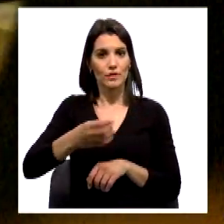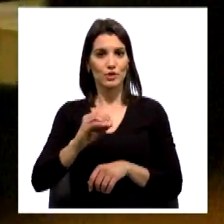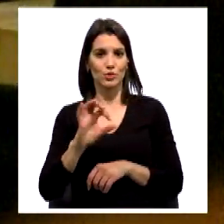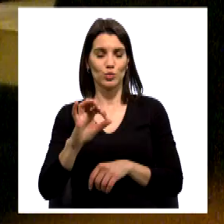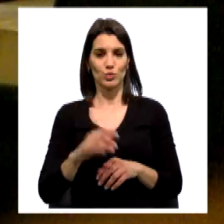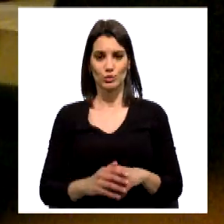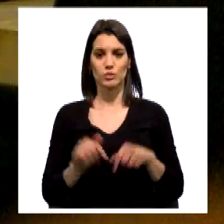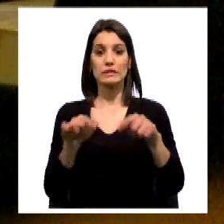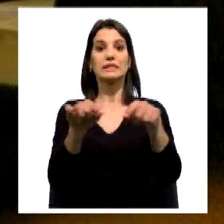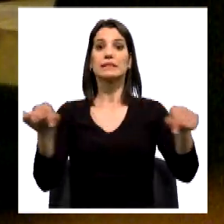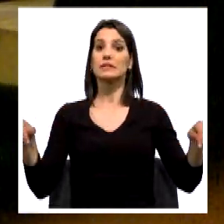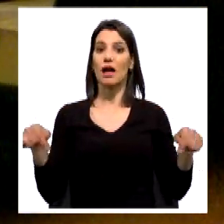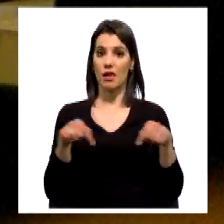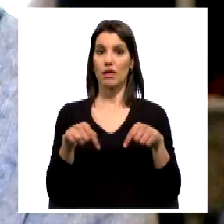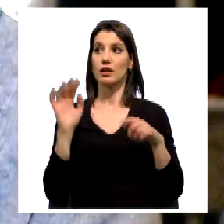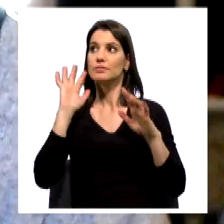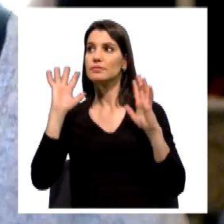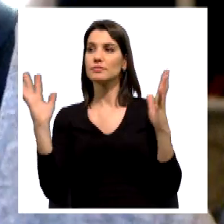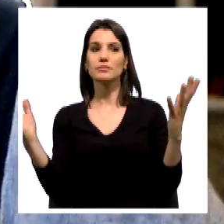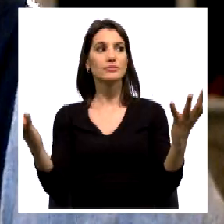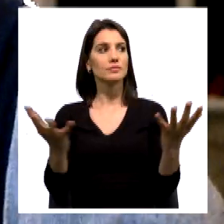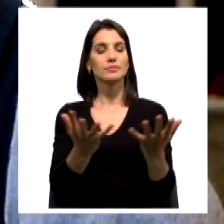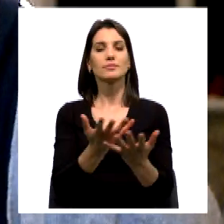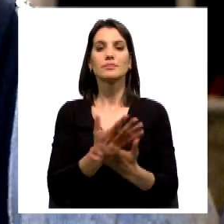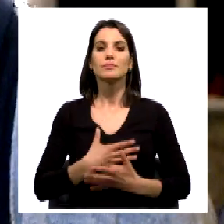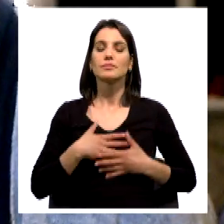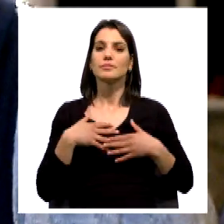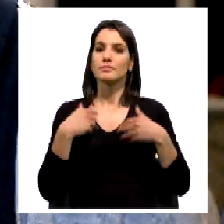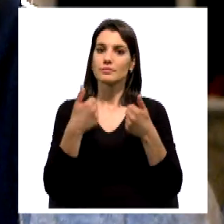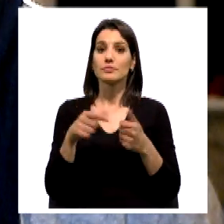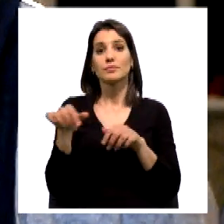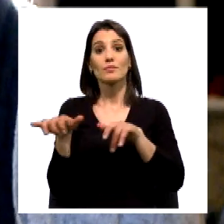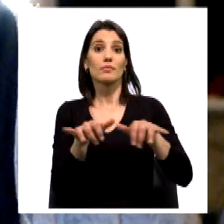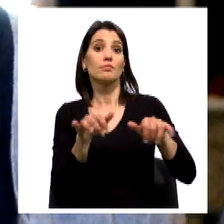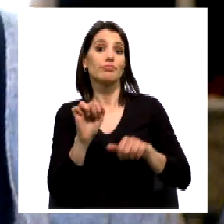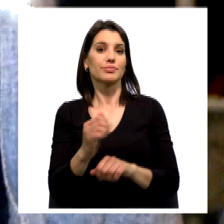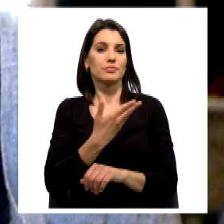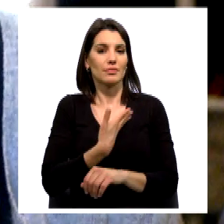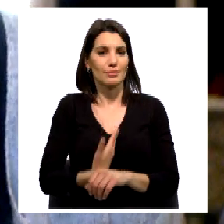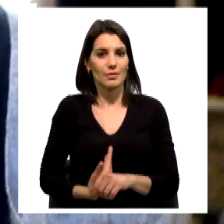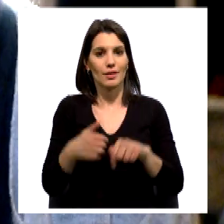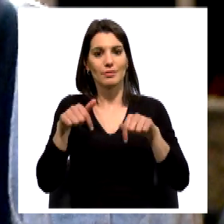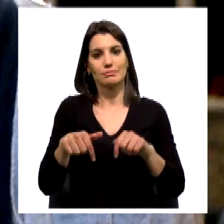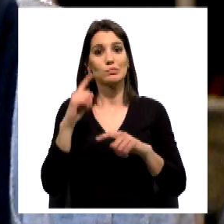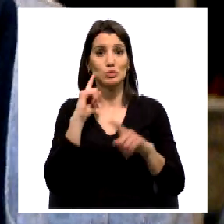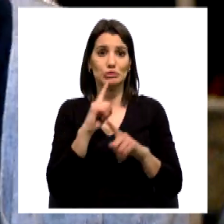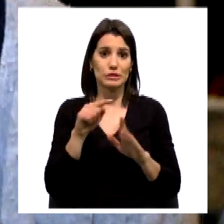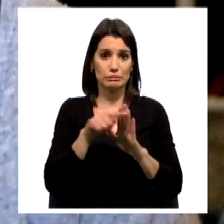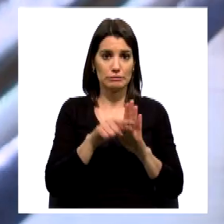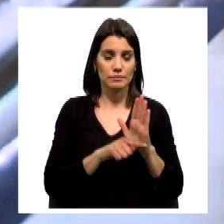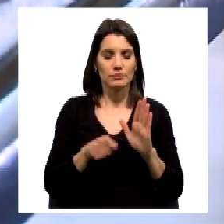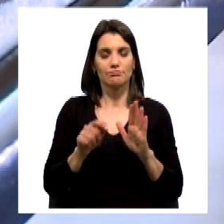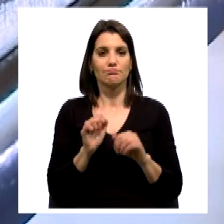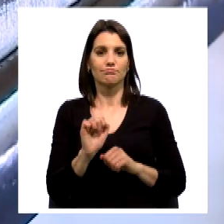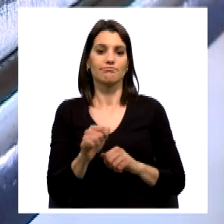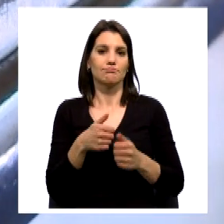1908. A acústica desta sala é muito calorosa e também o piano é um instrumento antigo e para este repertório